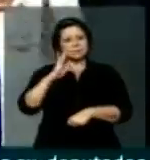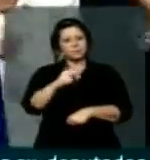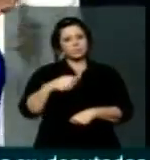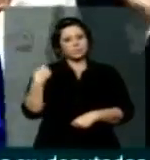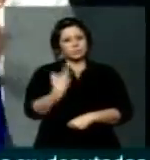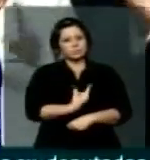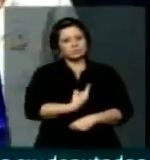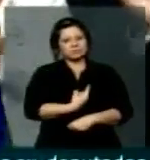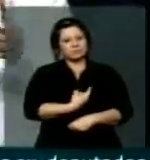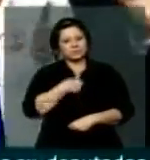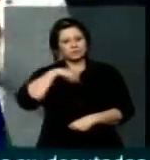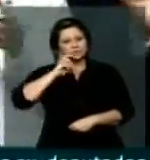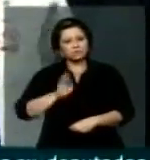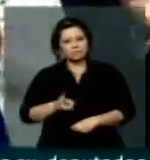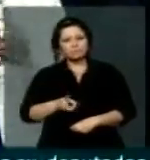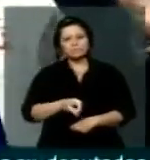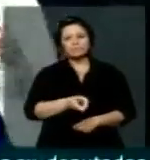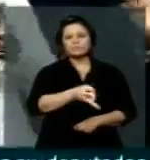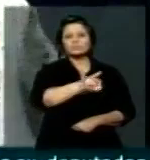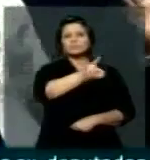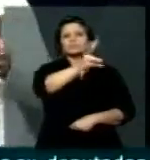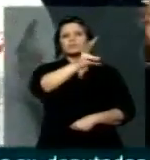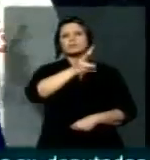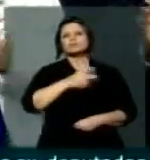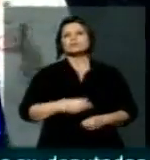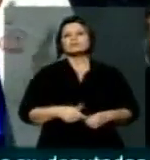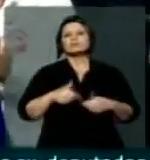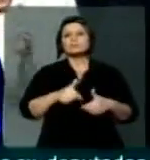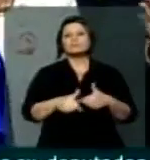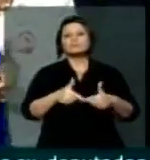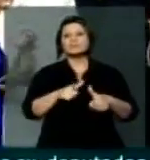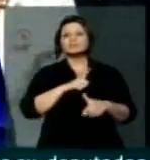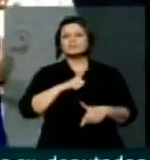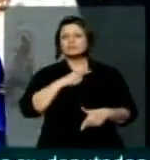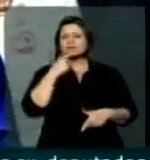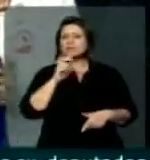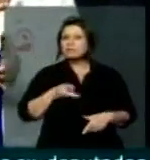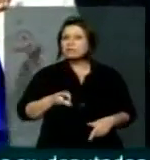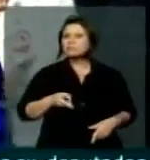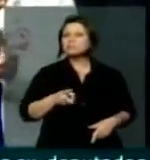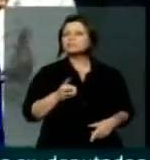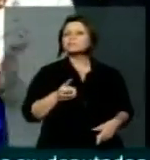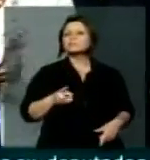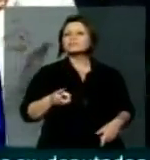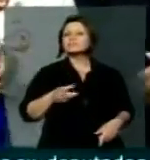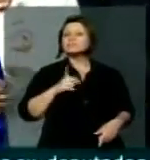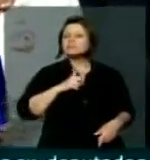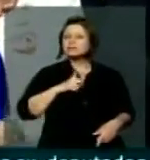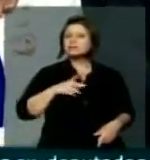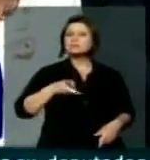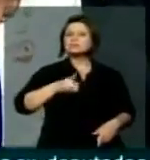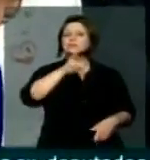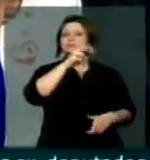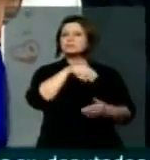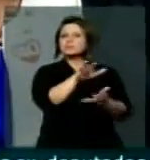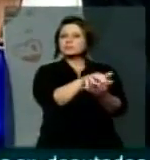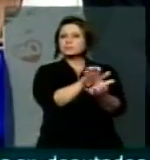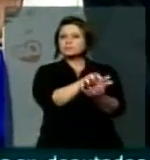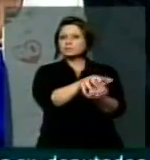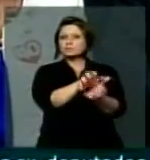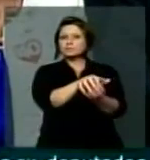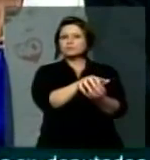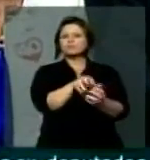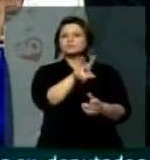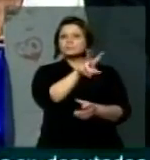nós. Seguiremos juntos nessa caminhada e teremos sempre em